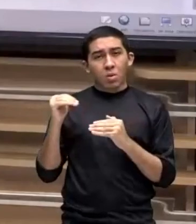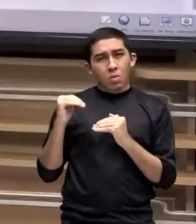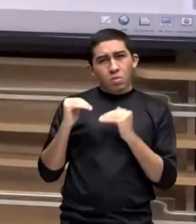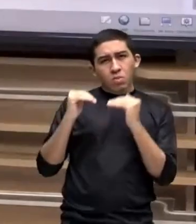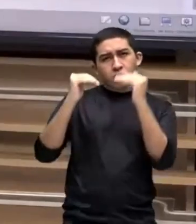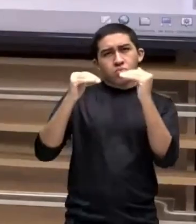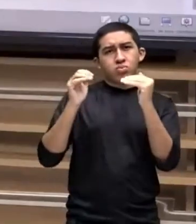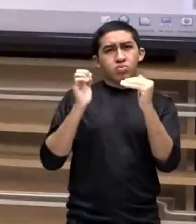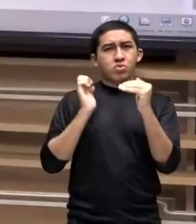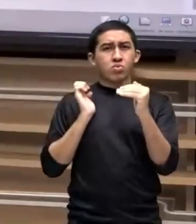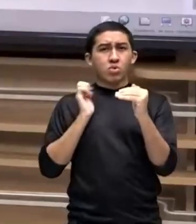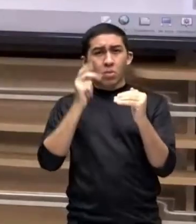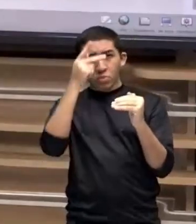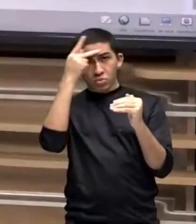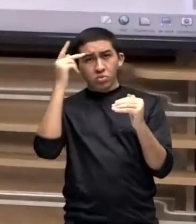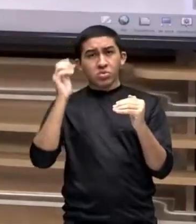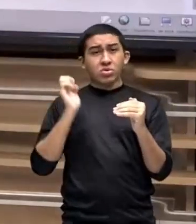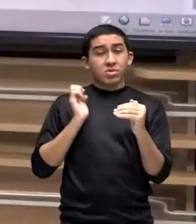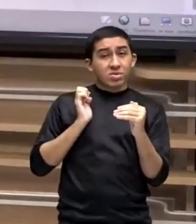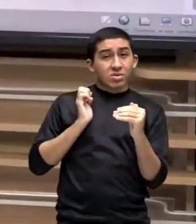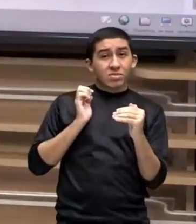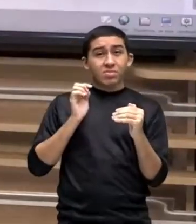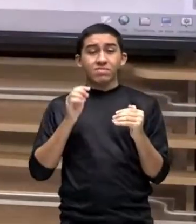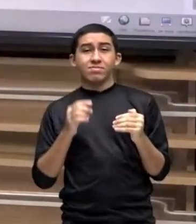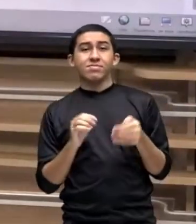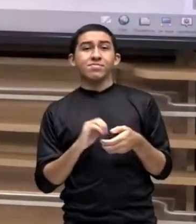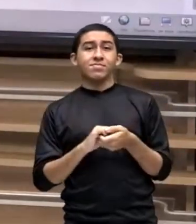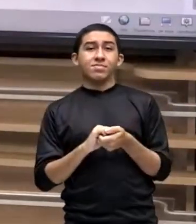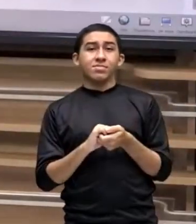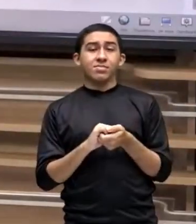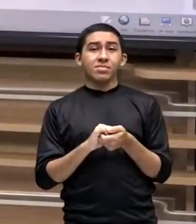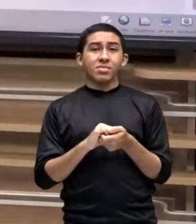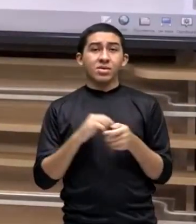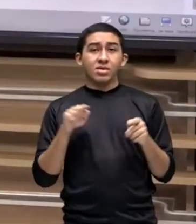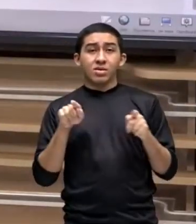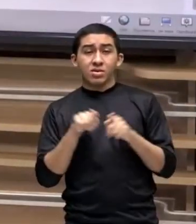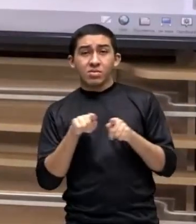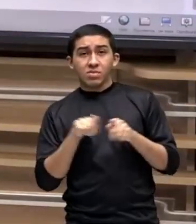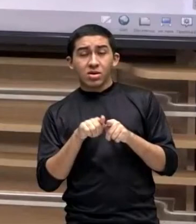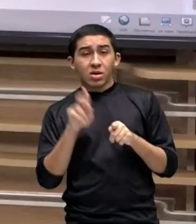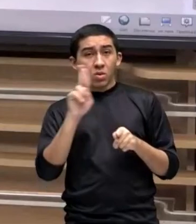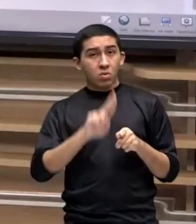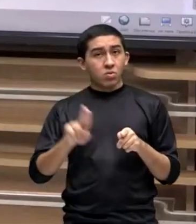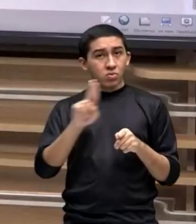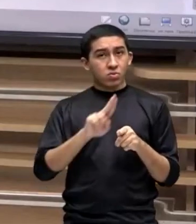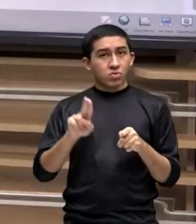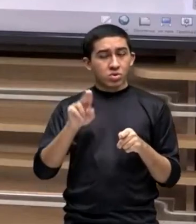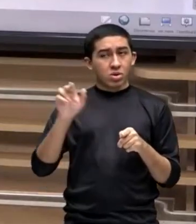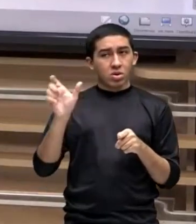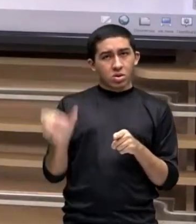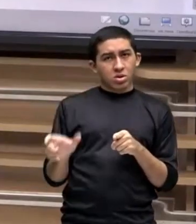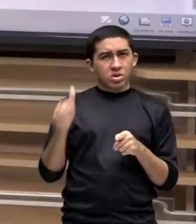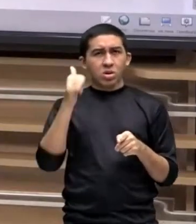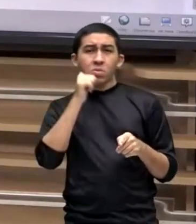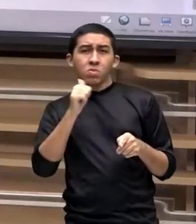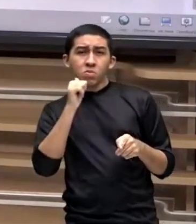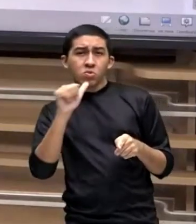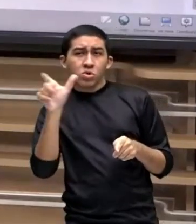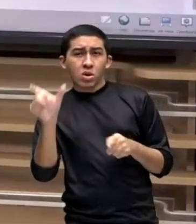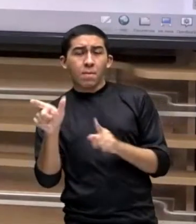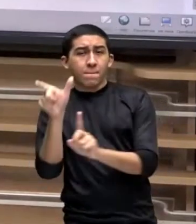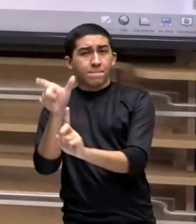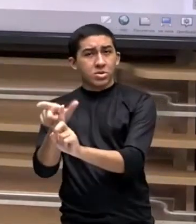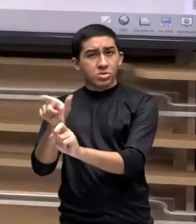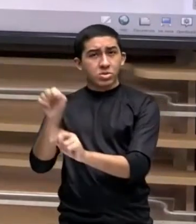possuíam escravos, não aceitavam tão bem. E aí a gente vai ver que ele utiliza essa Dona Inácia, né, essa personagem